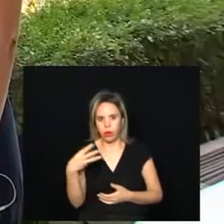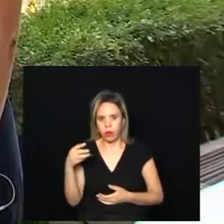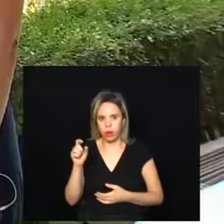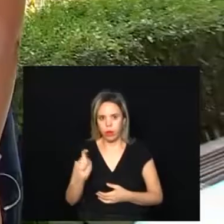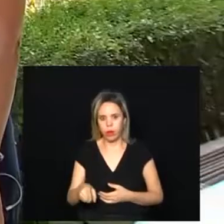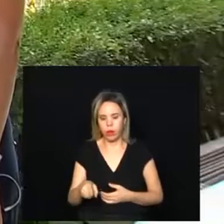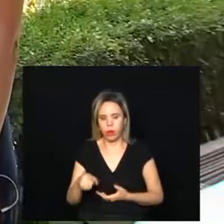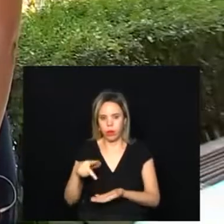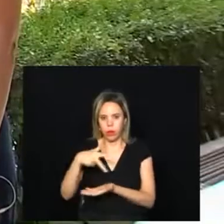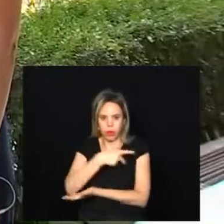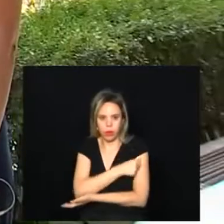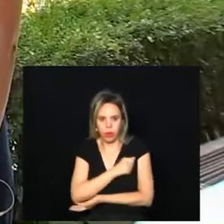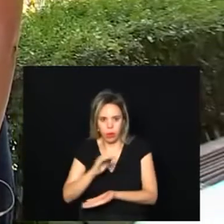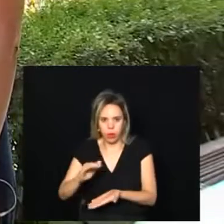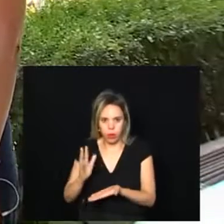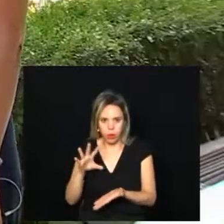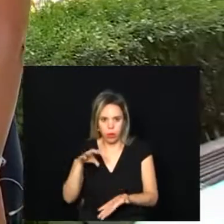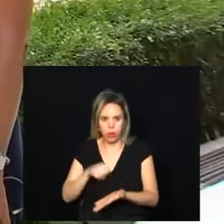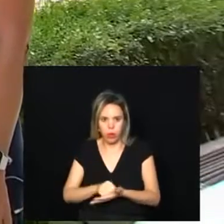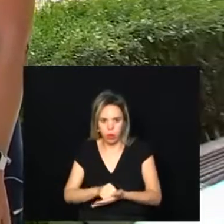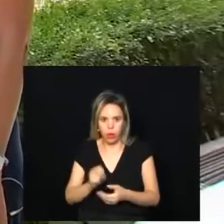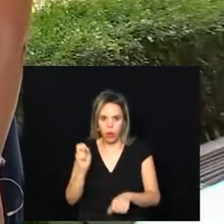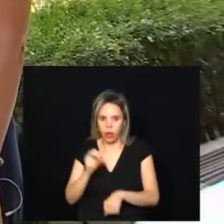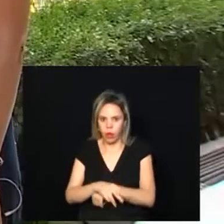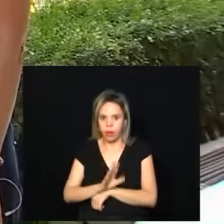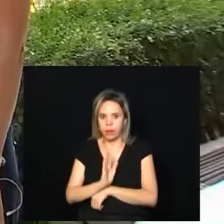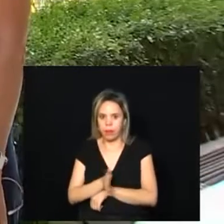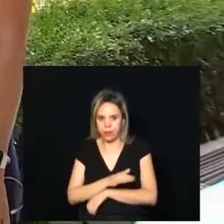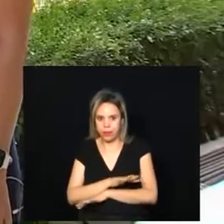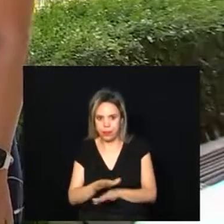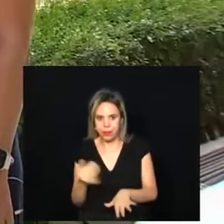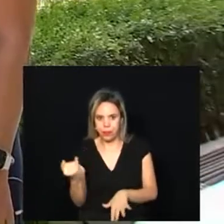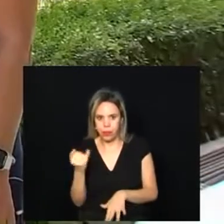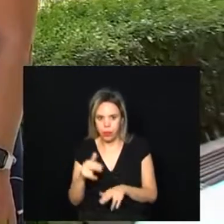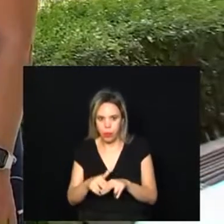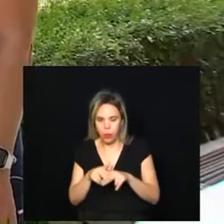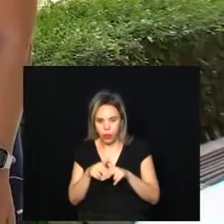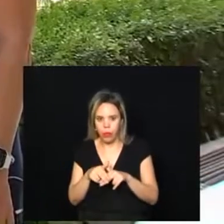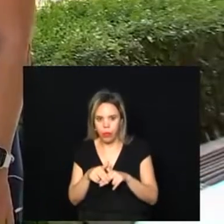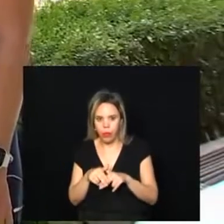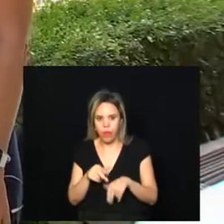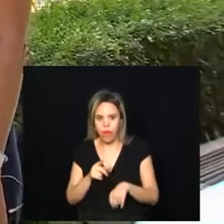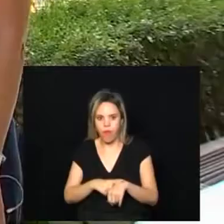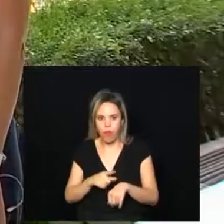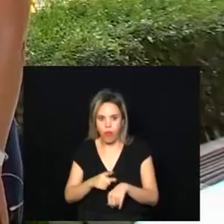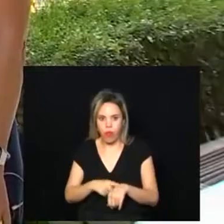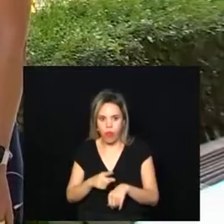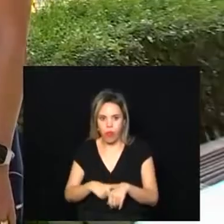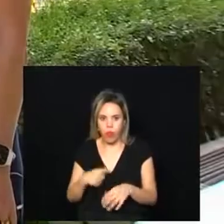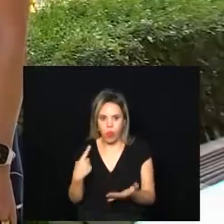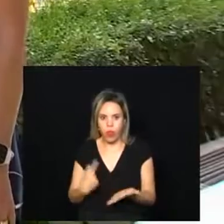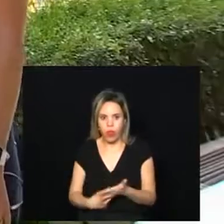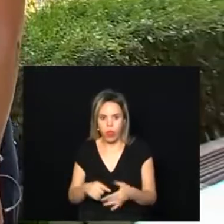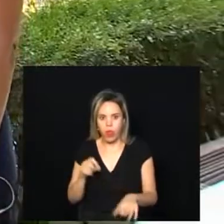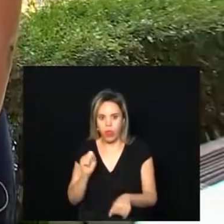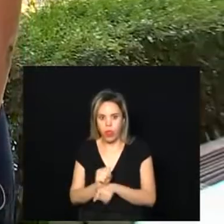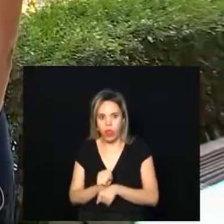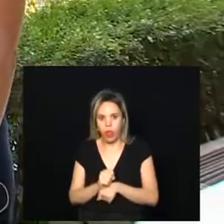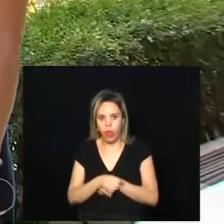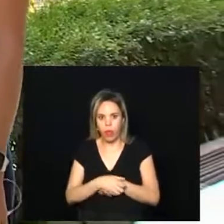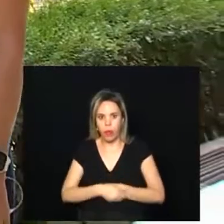foram oferecidas, já foram preenchidas as vagas e, portanto, neste momento o agendamento está suspenso, é isso